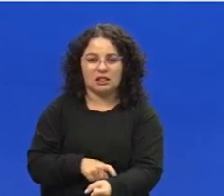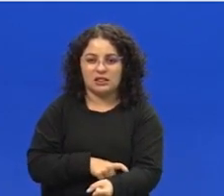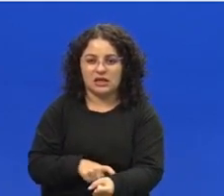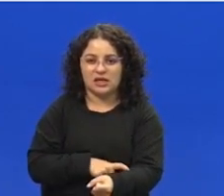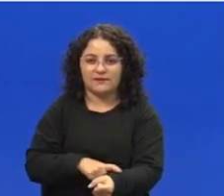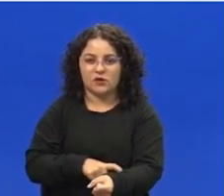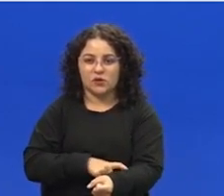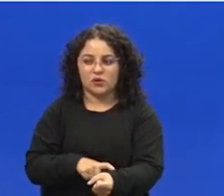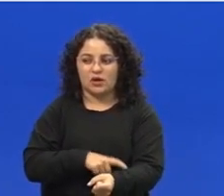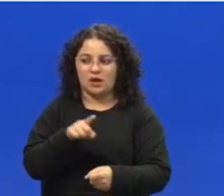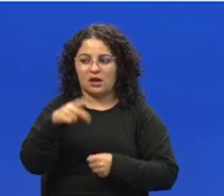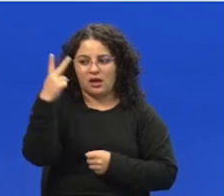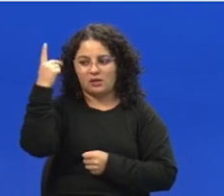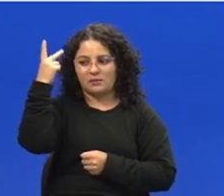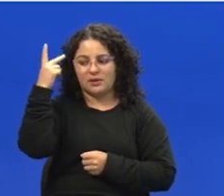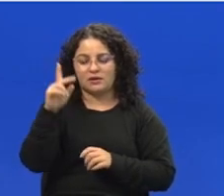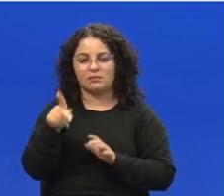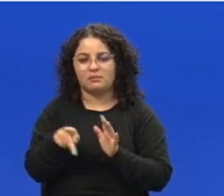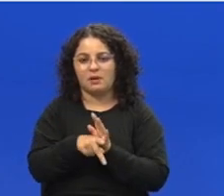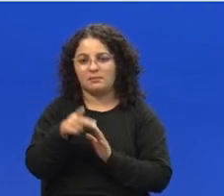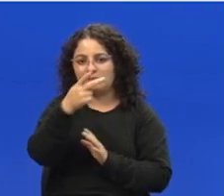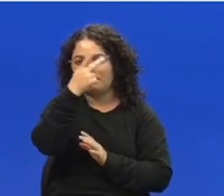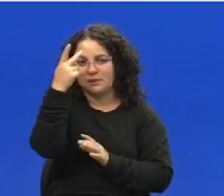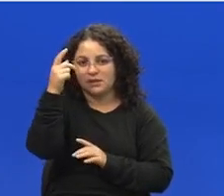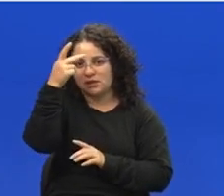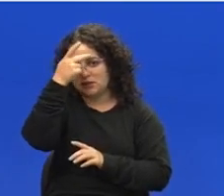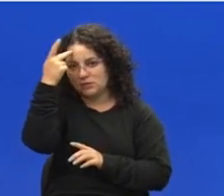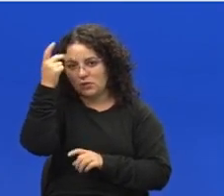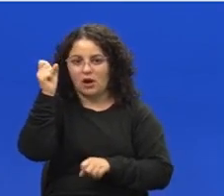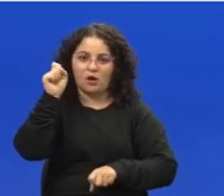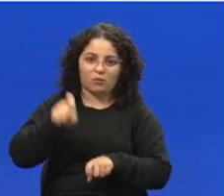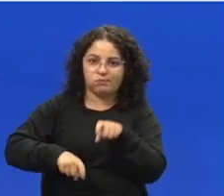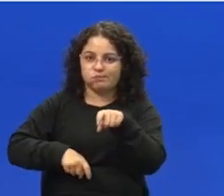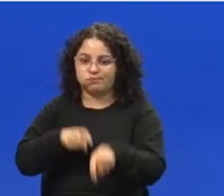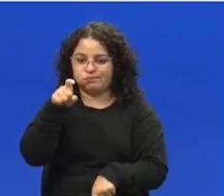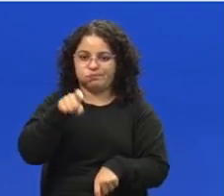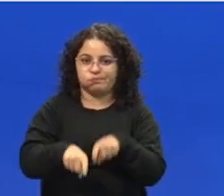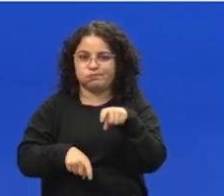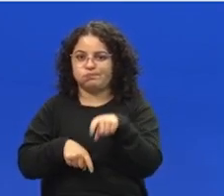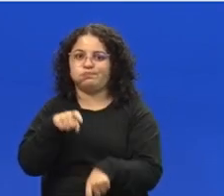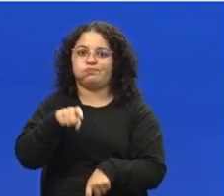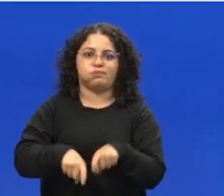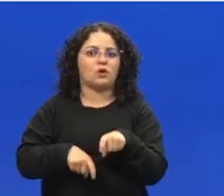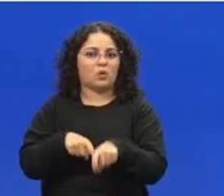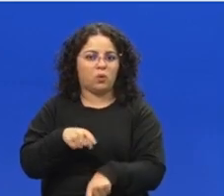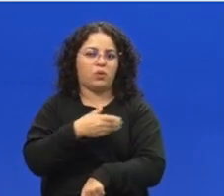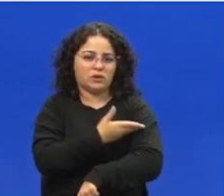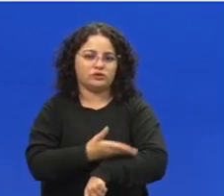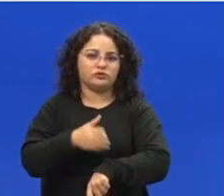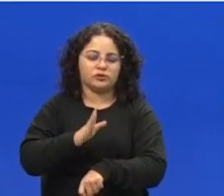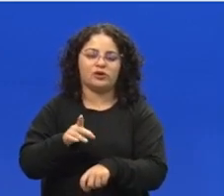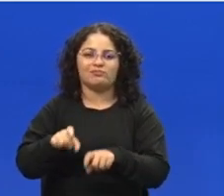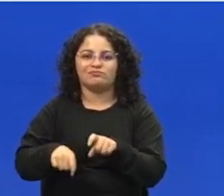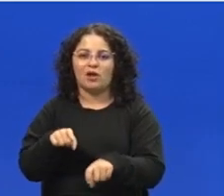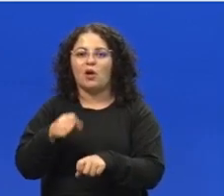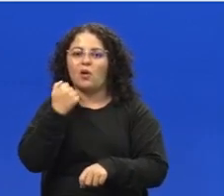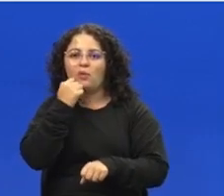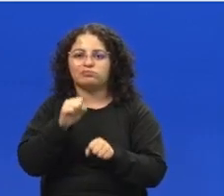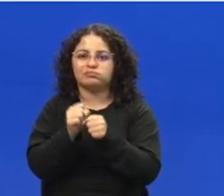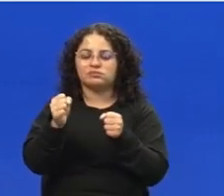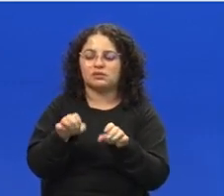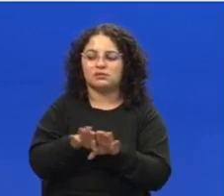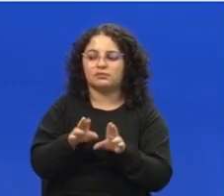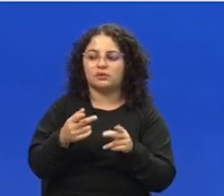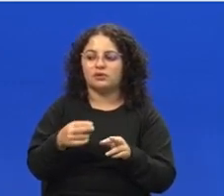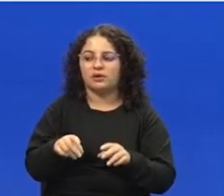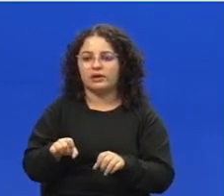é gerada normalmente em indivíduos corredores, que mais para frente vamos abordar esse tema, e as fraturas patológicas, que são quando os